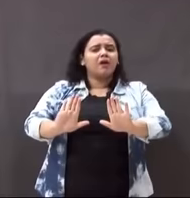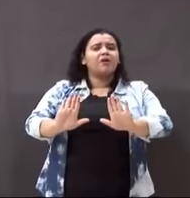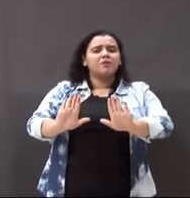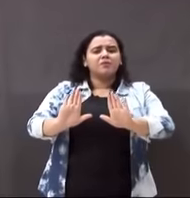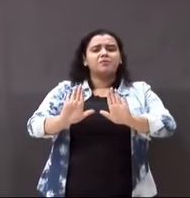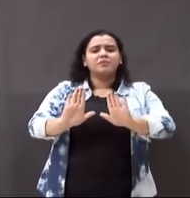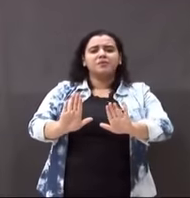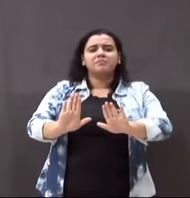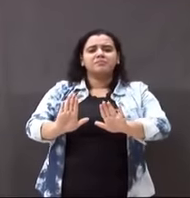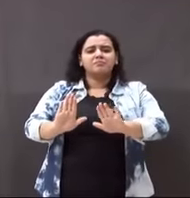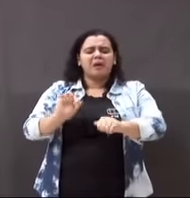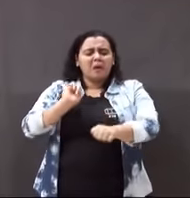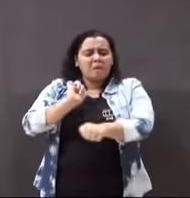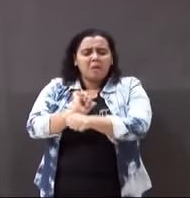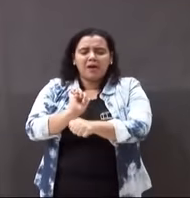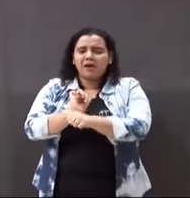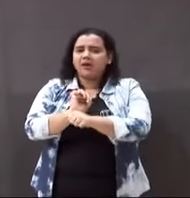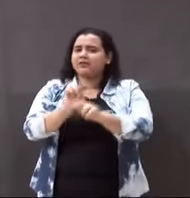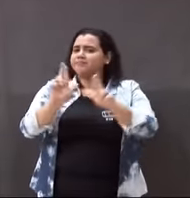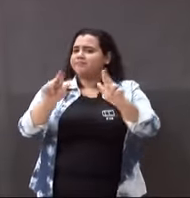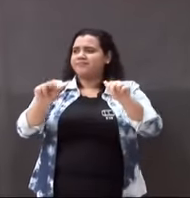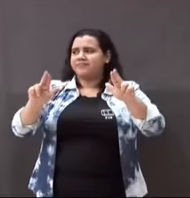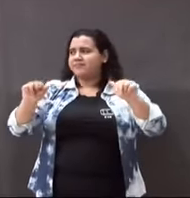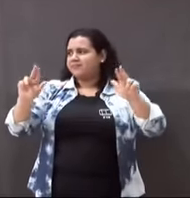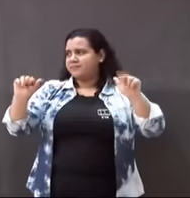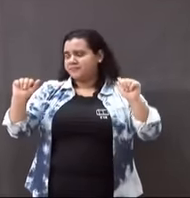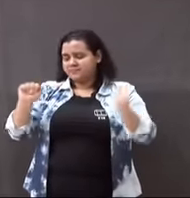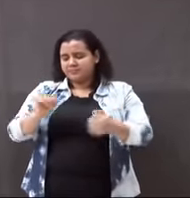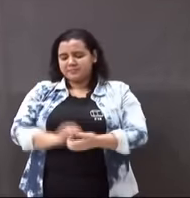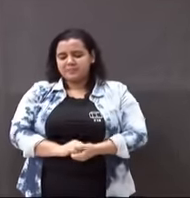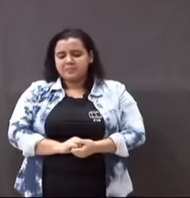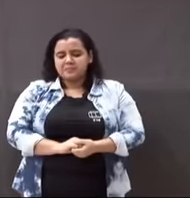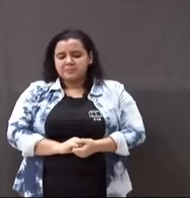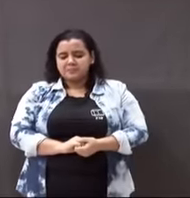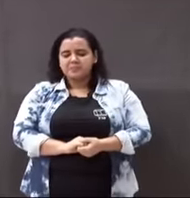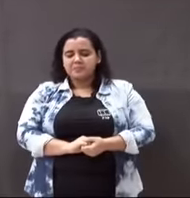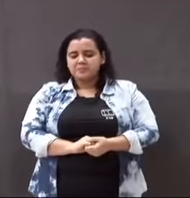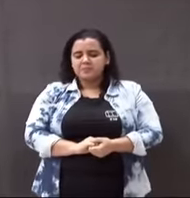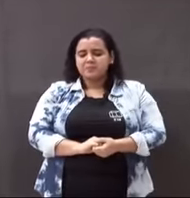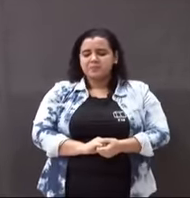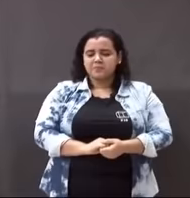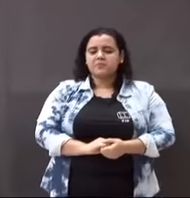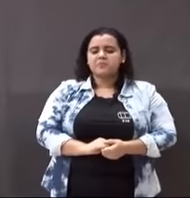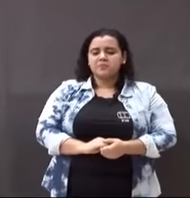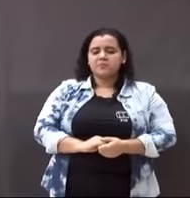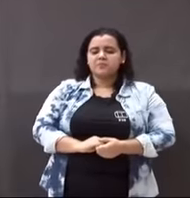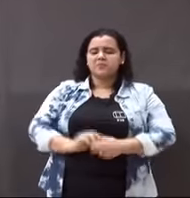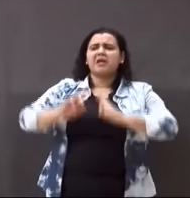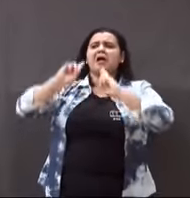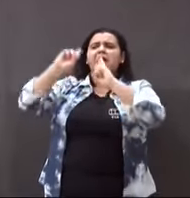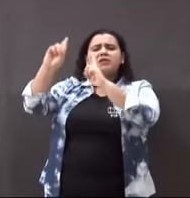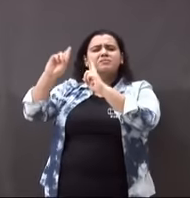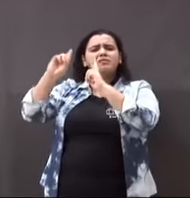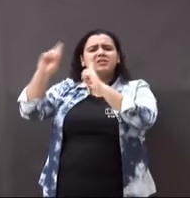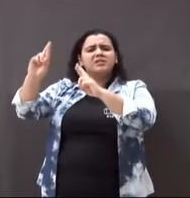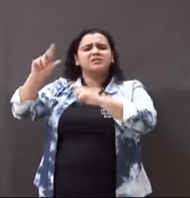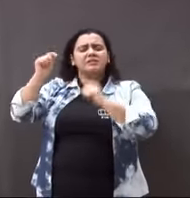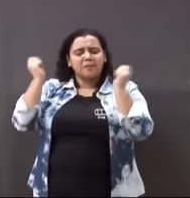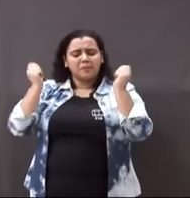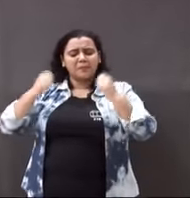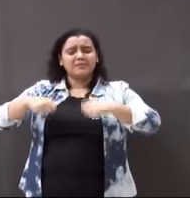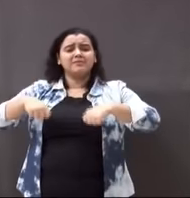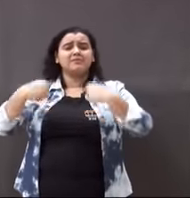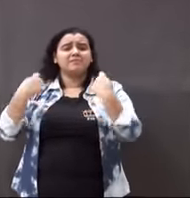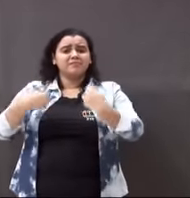parar. Não deixe a esperança em você morrer.